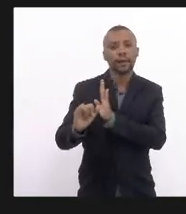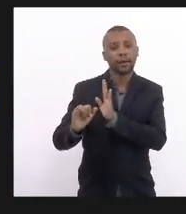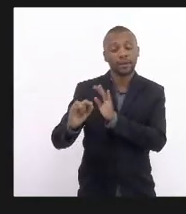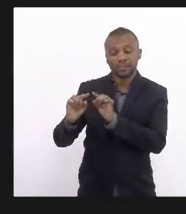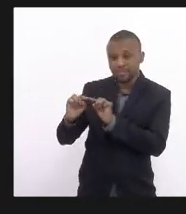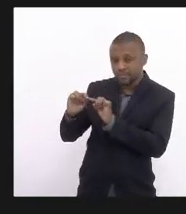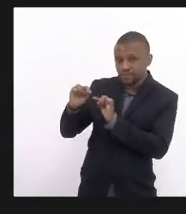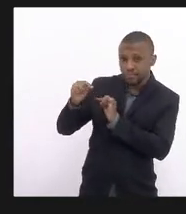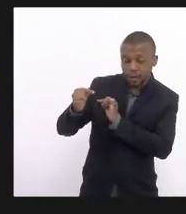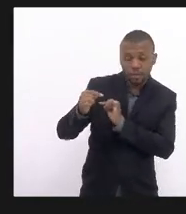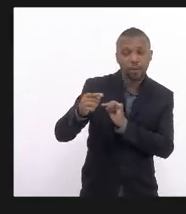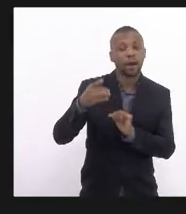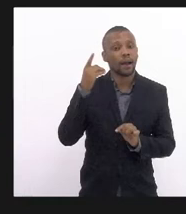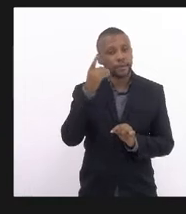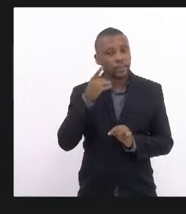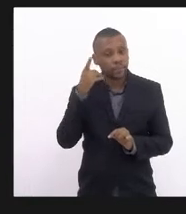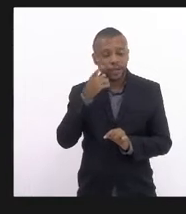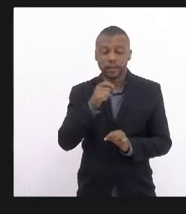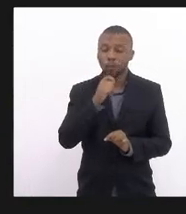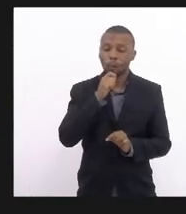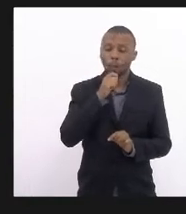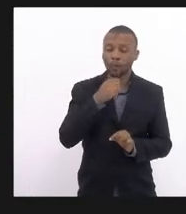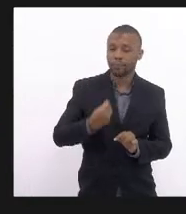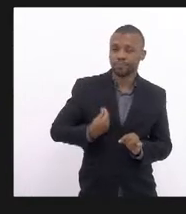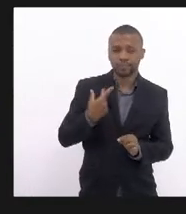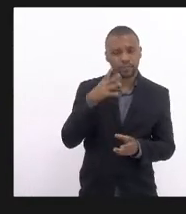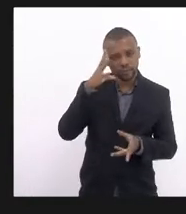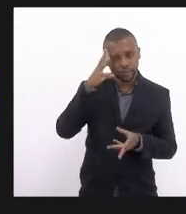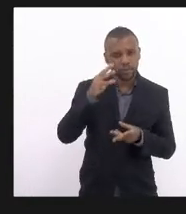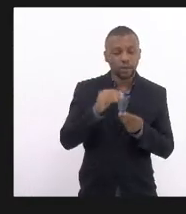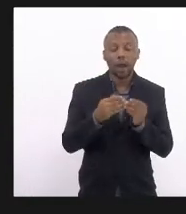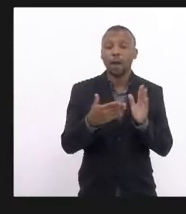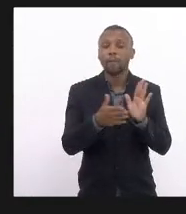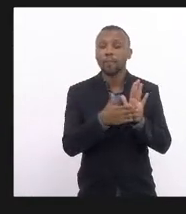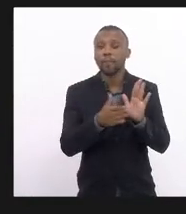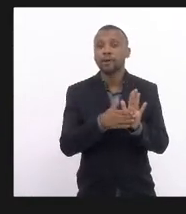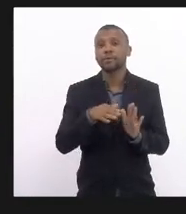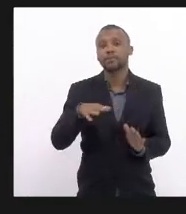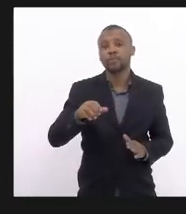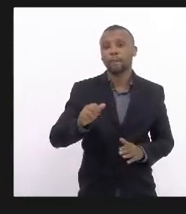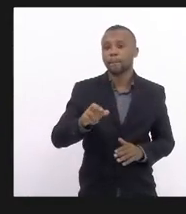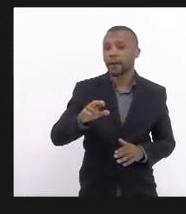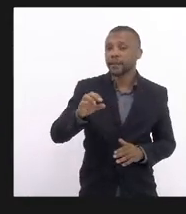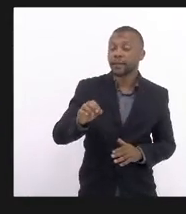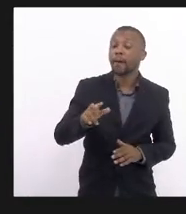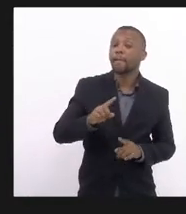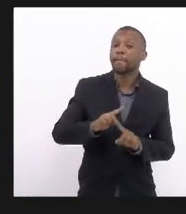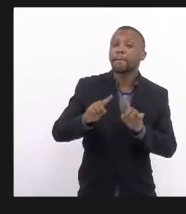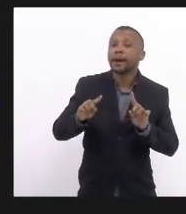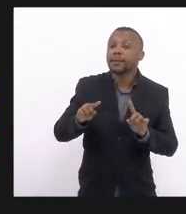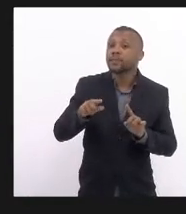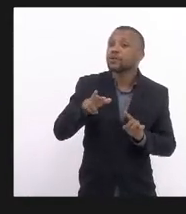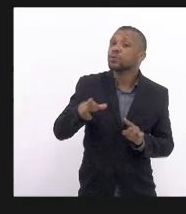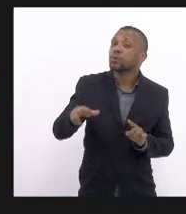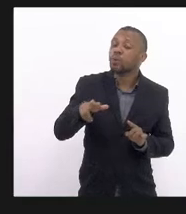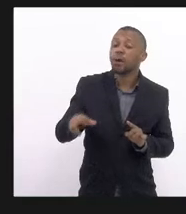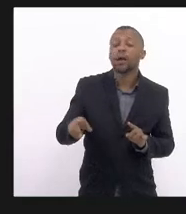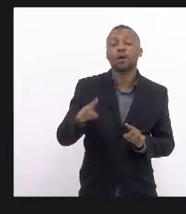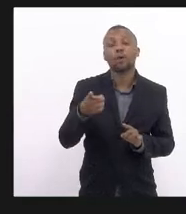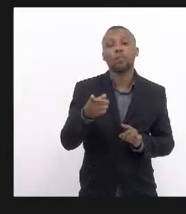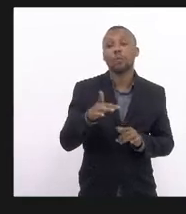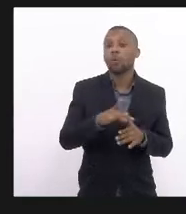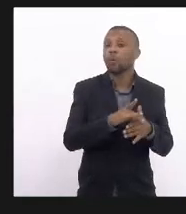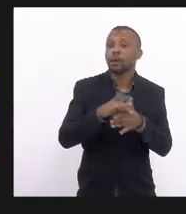deputada Zeidan não estando presente. Eu entendi a proposta do Márcio, ele fez não como líder do governo, mas como membro da CCJ,